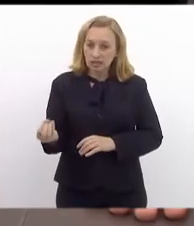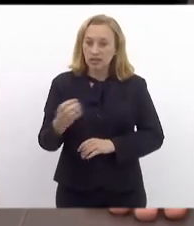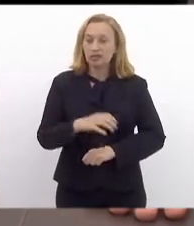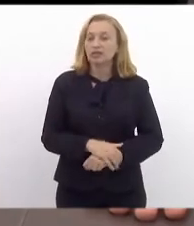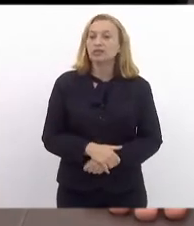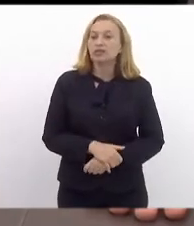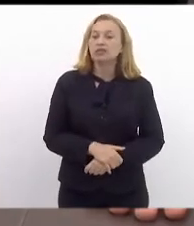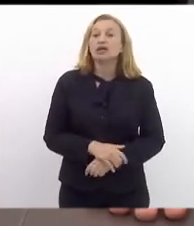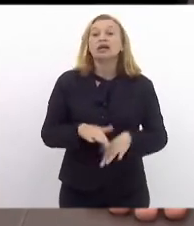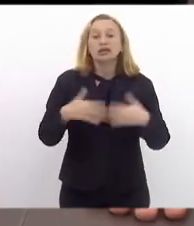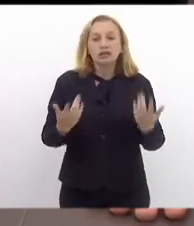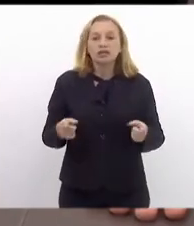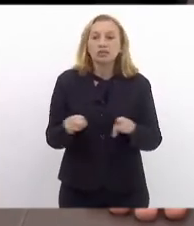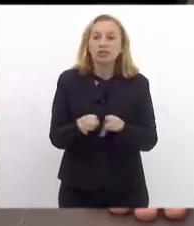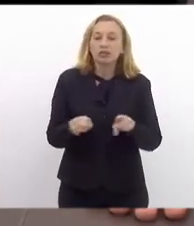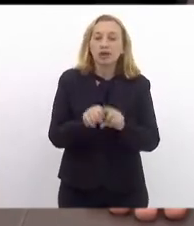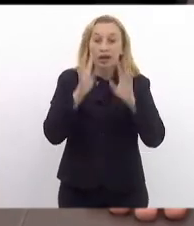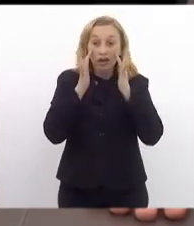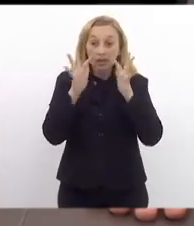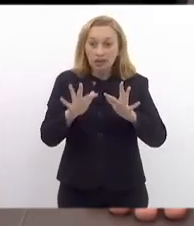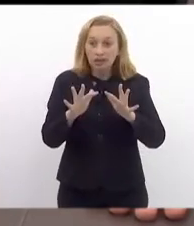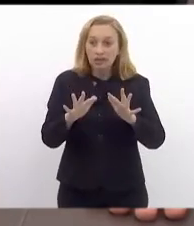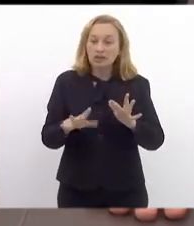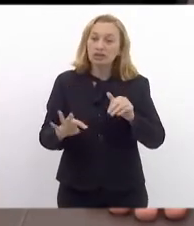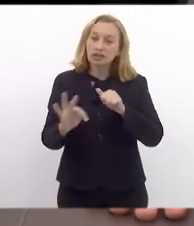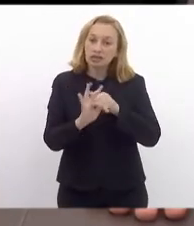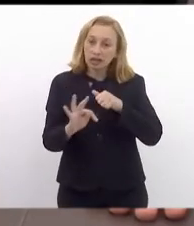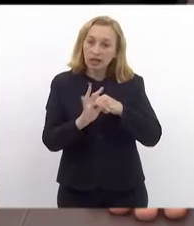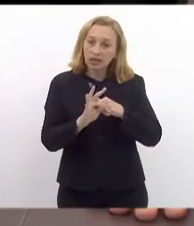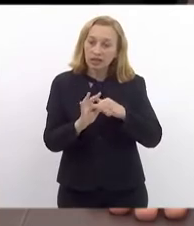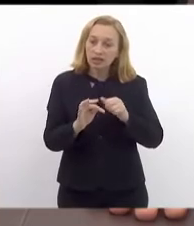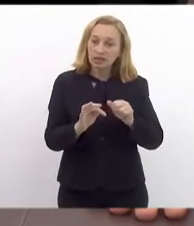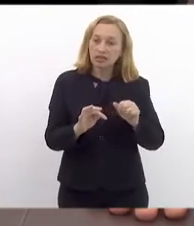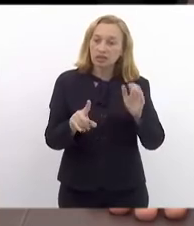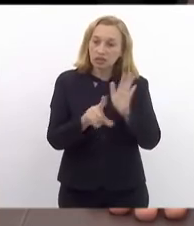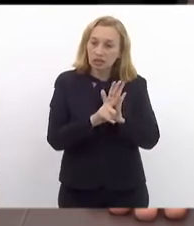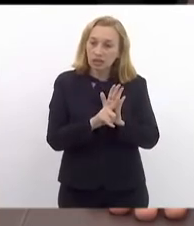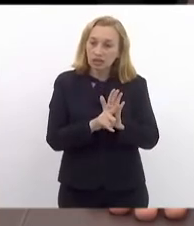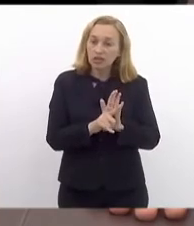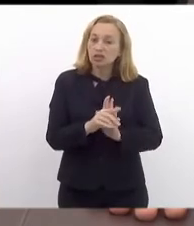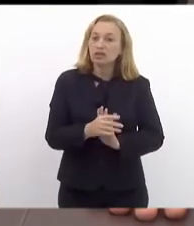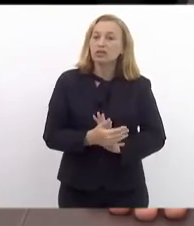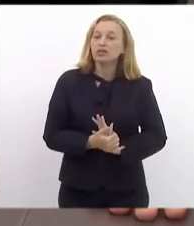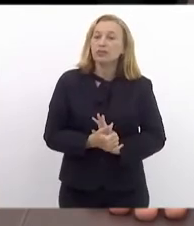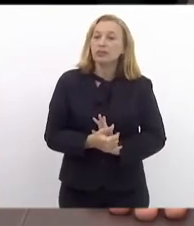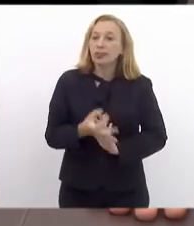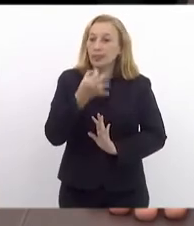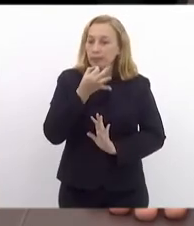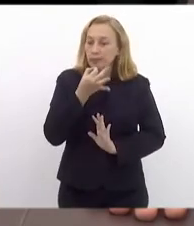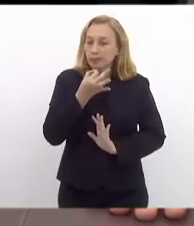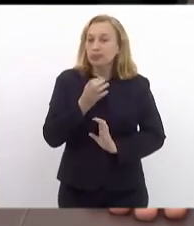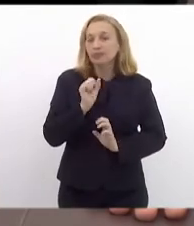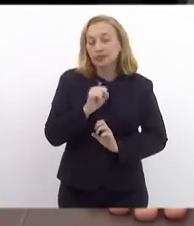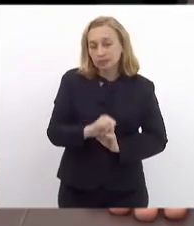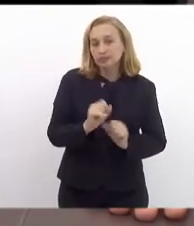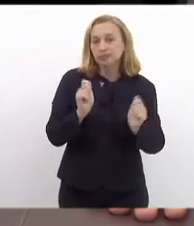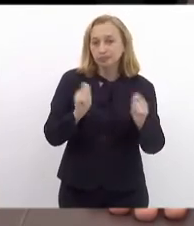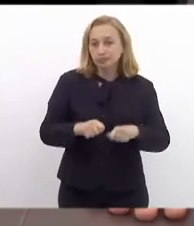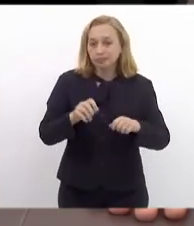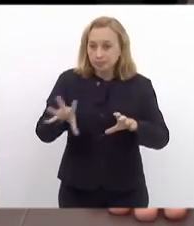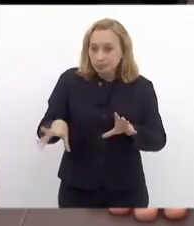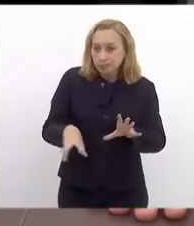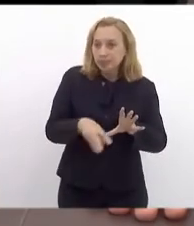então também temos que ficar atentos a essa técnica Legislativa né na sugestão de que se fosse possível